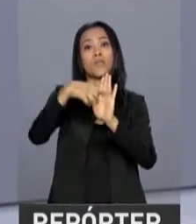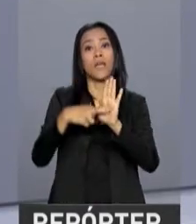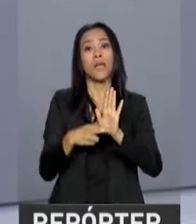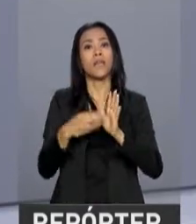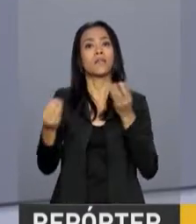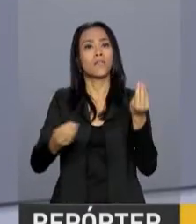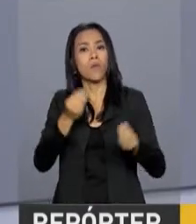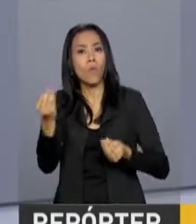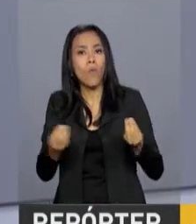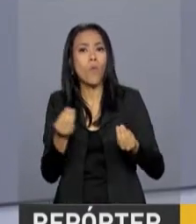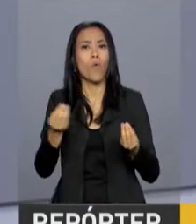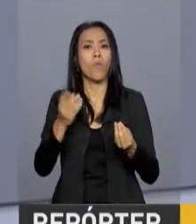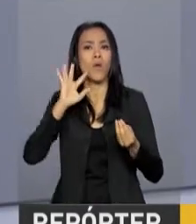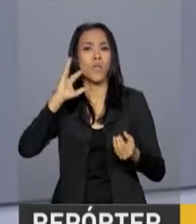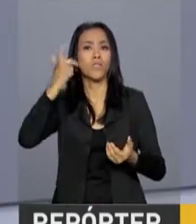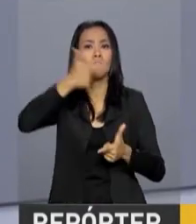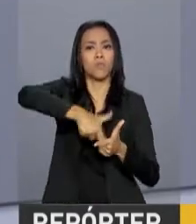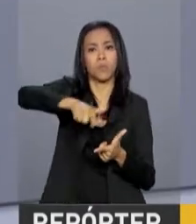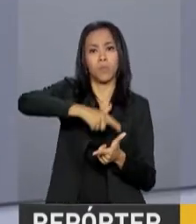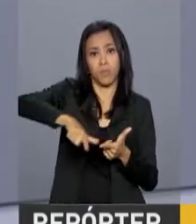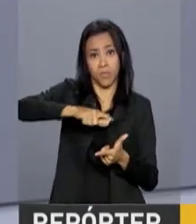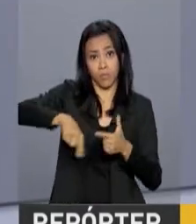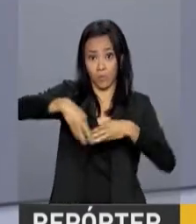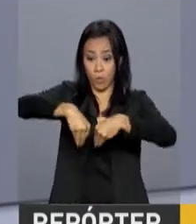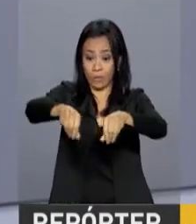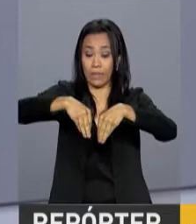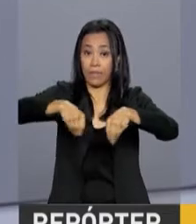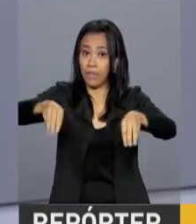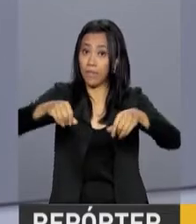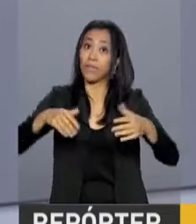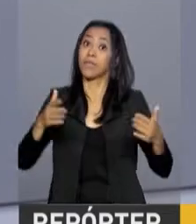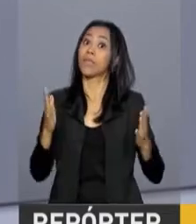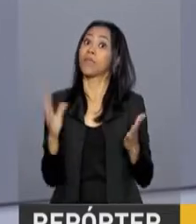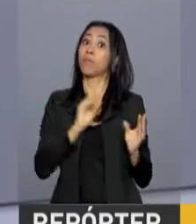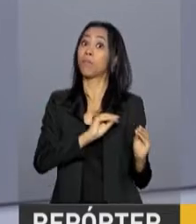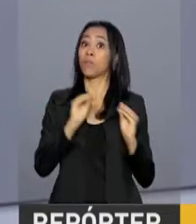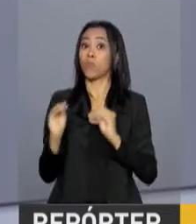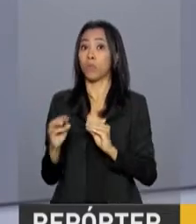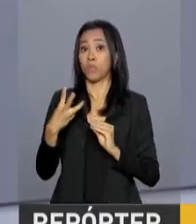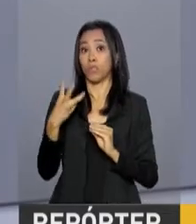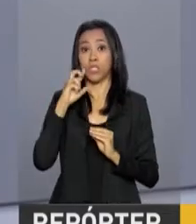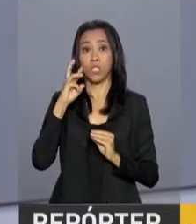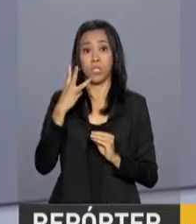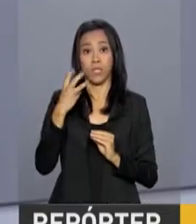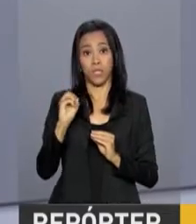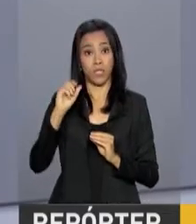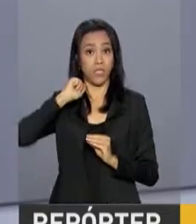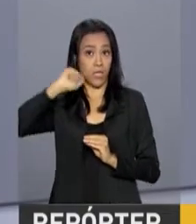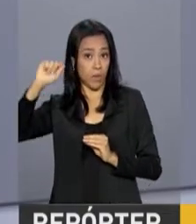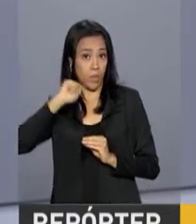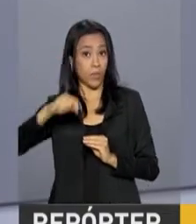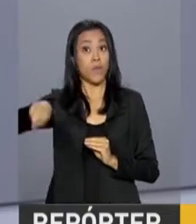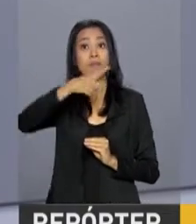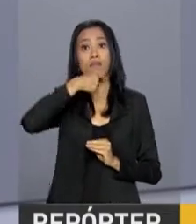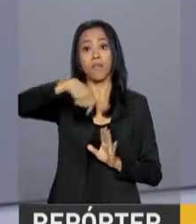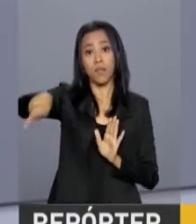Regularização Tributária Rural, com um novo prazo, que mudou para 30 de abril. O programa permite que proprietários de